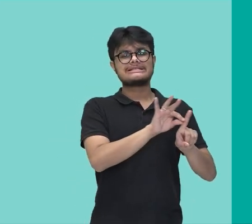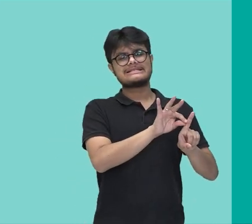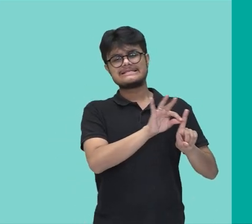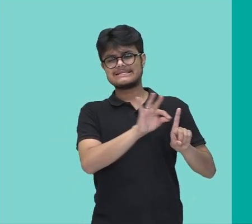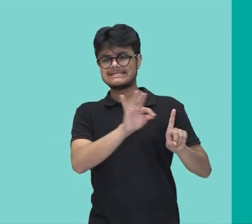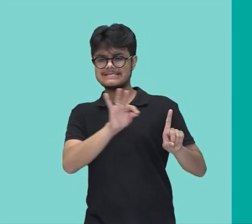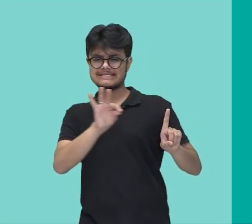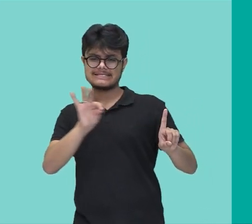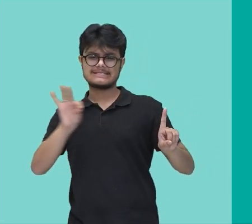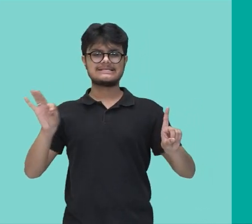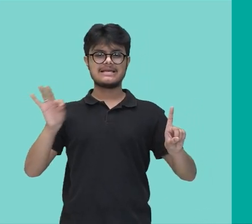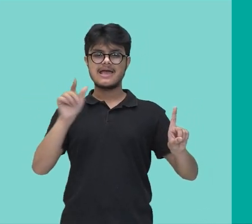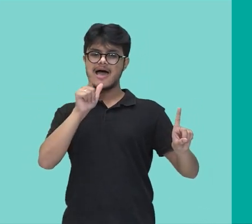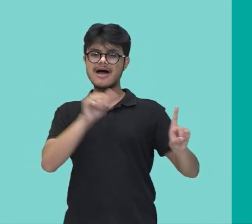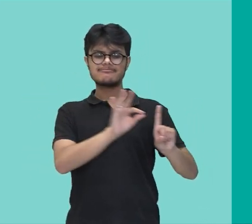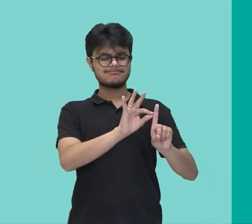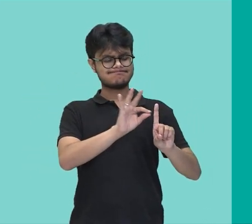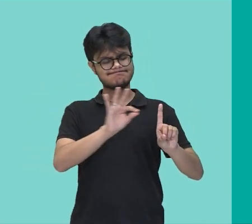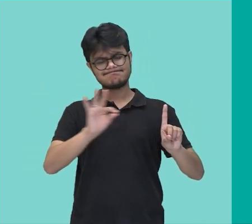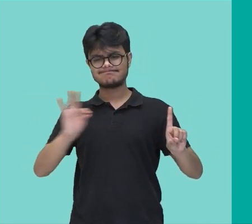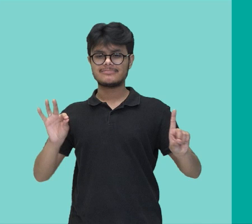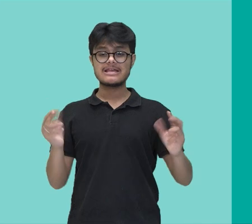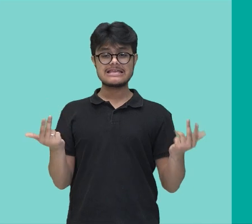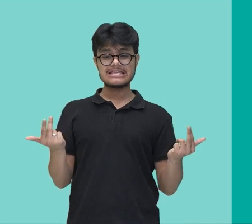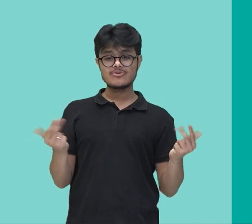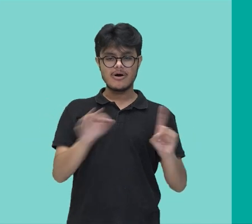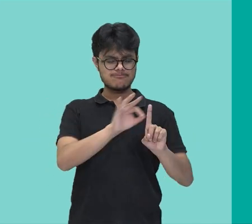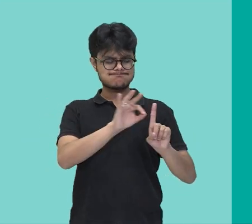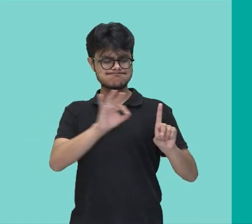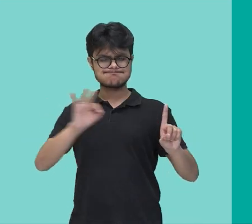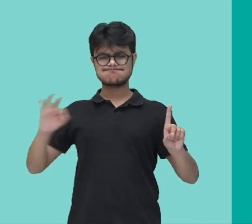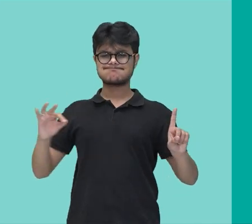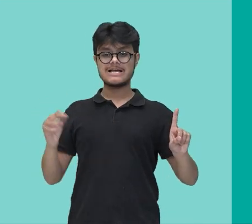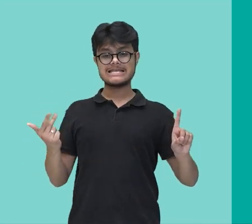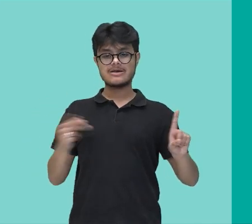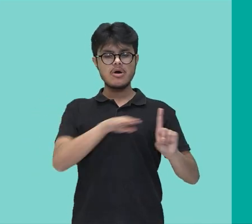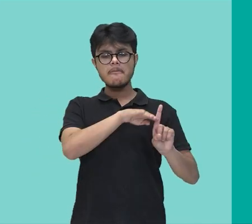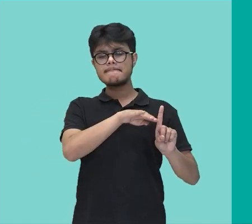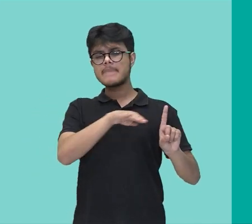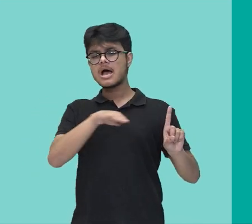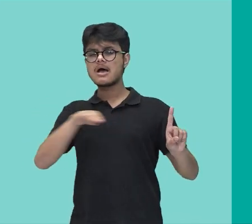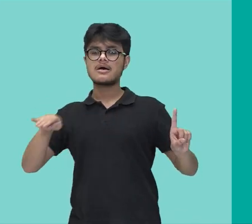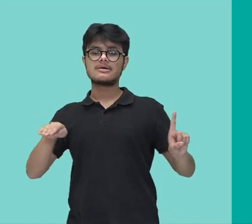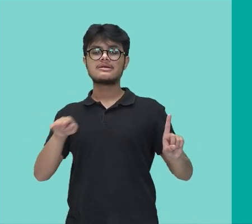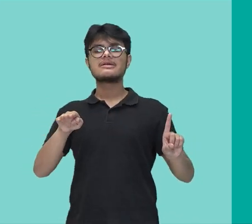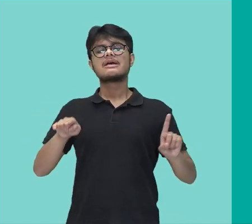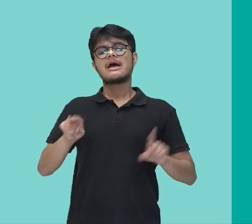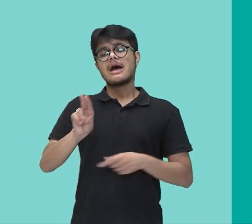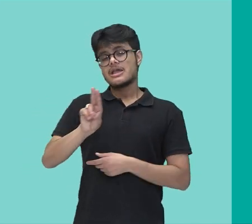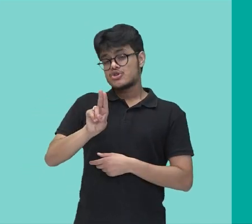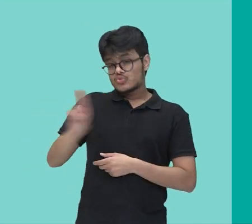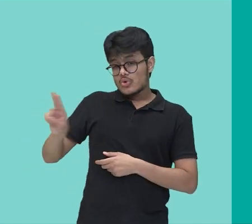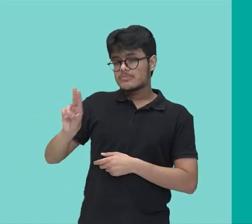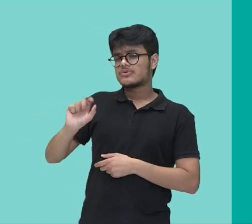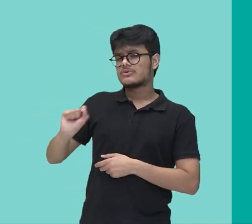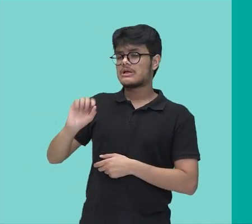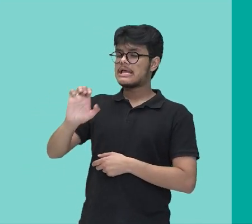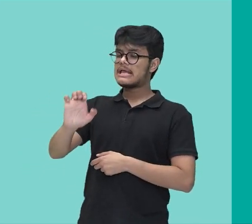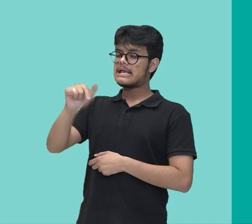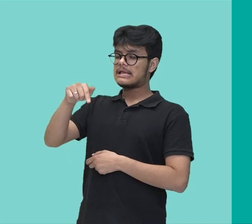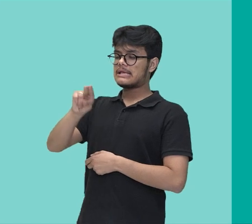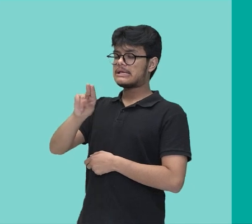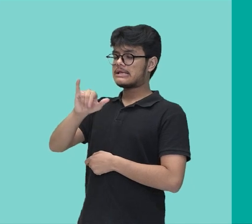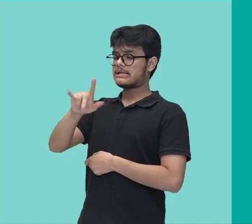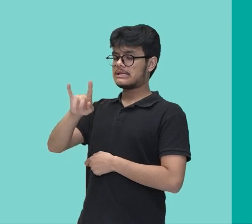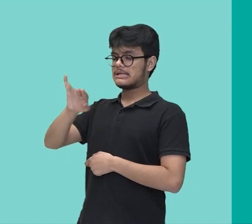essa água vai estar em uma mesma temperatura. E aí é um exemplo que eu quero deixar para vocês, que é